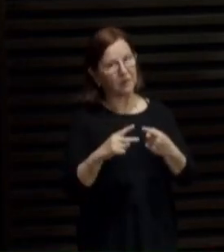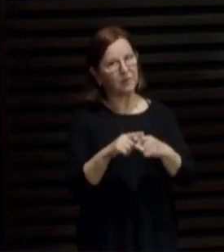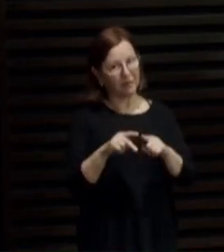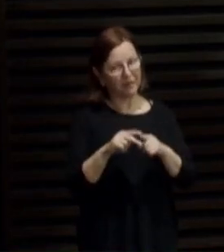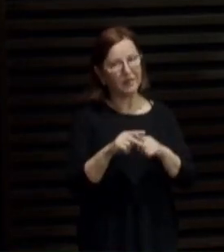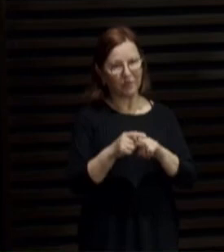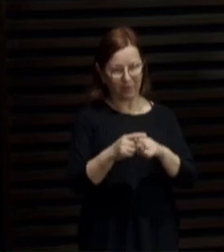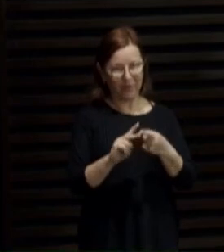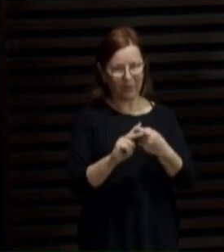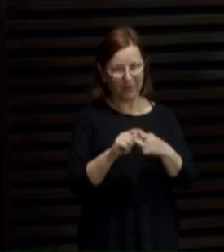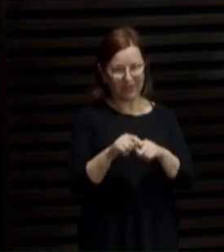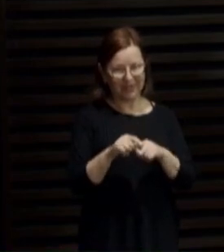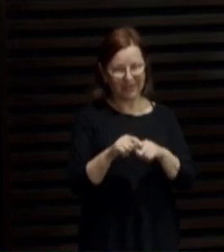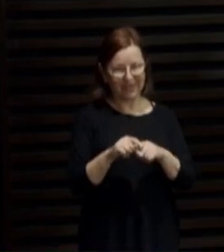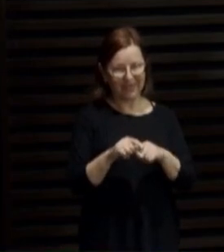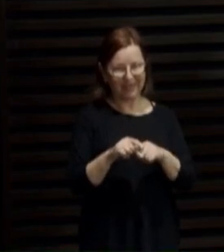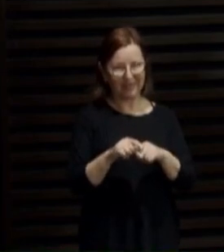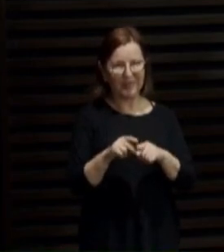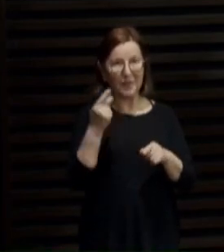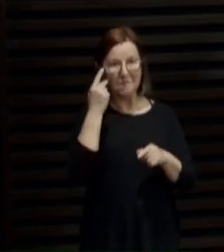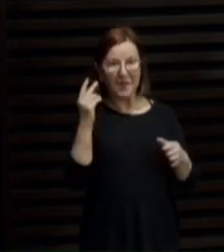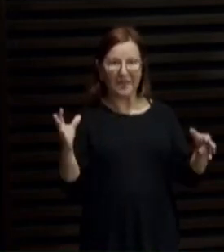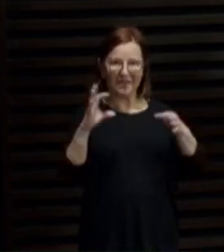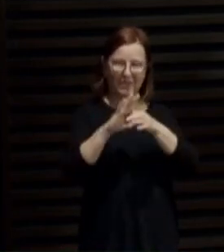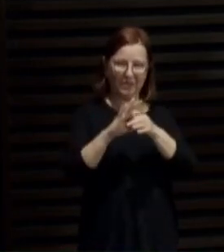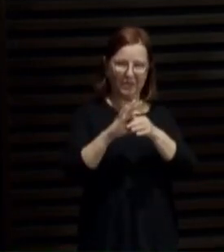para recuperação, não para